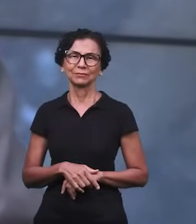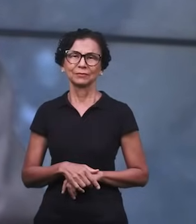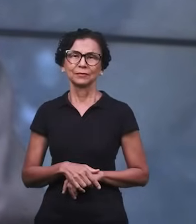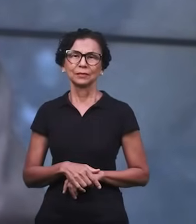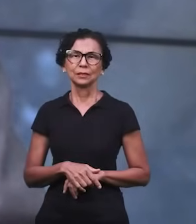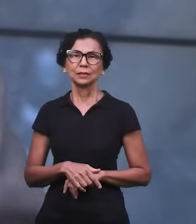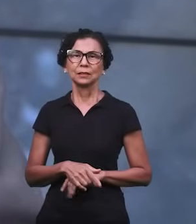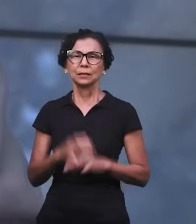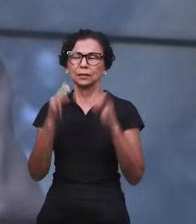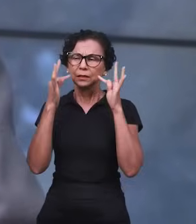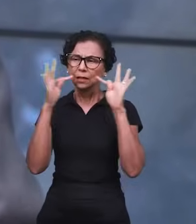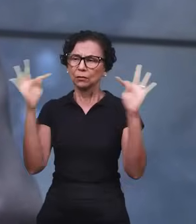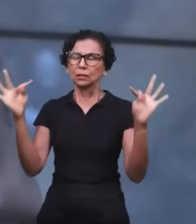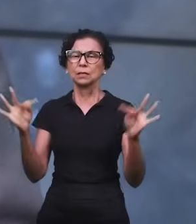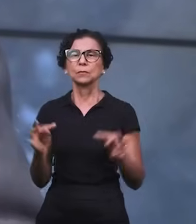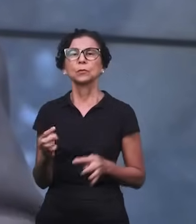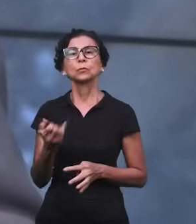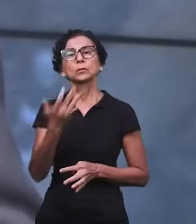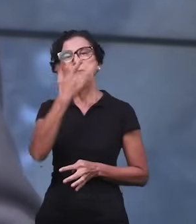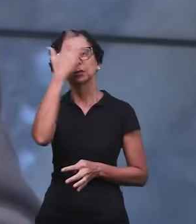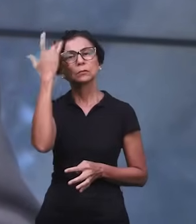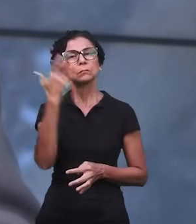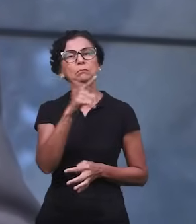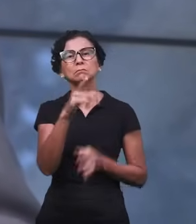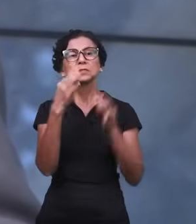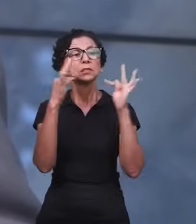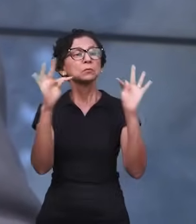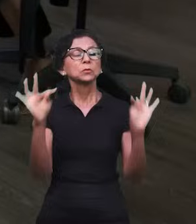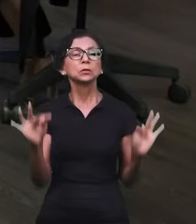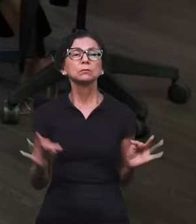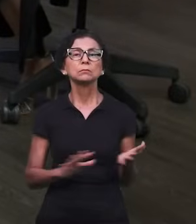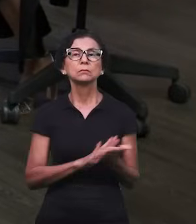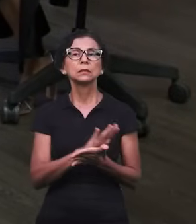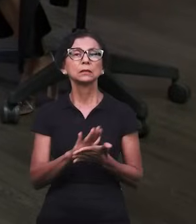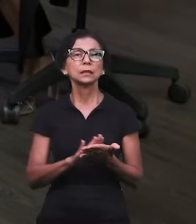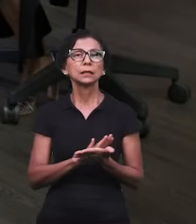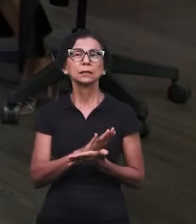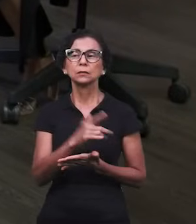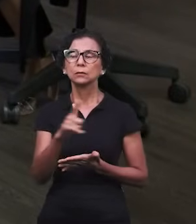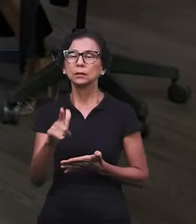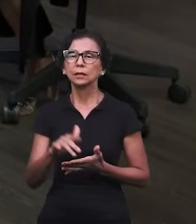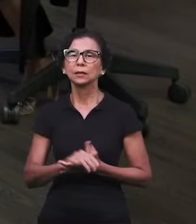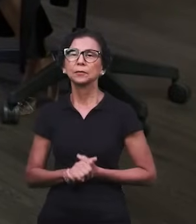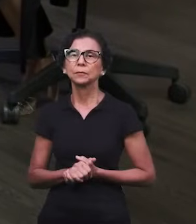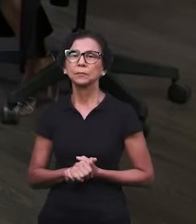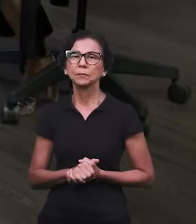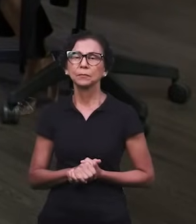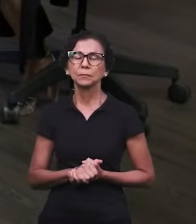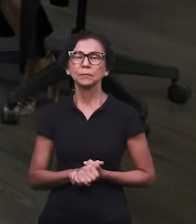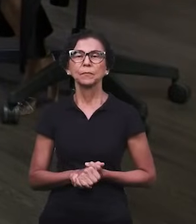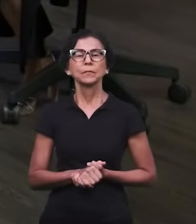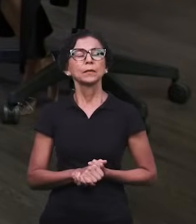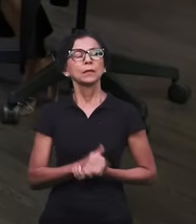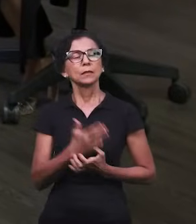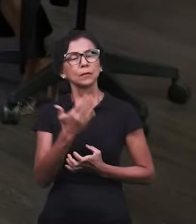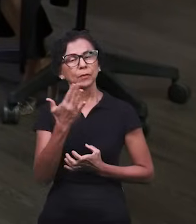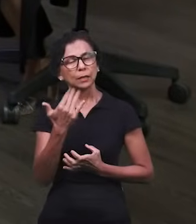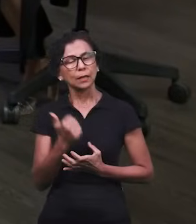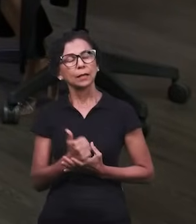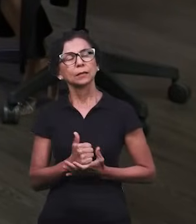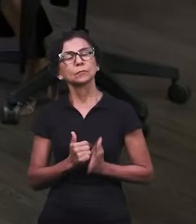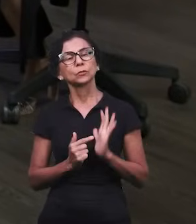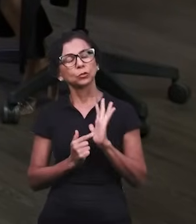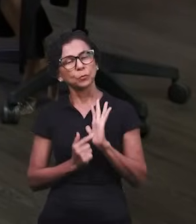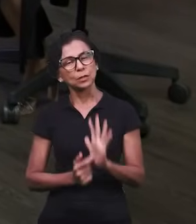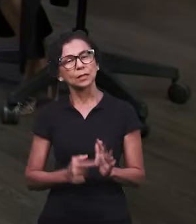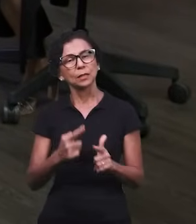Quantas pessoas não têm testemunho de nada? Nós temos um testemunho maravilhoso. Né? Vem cá mostrar para você ver, vem cá para